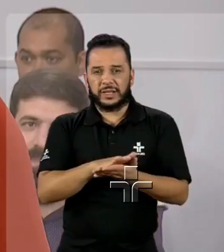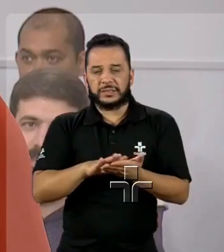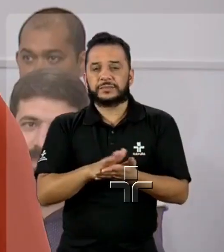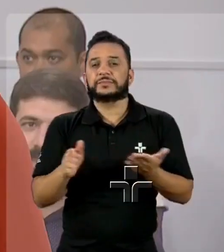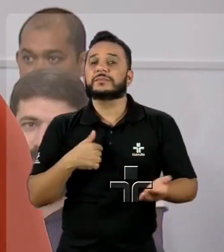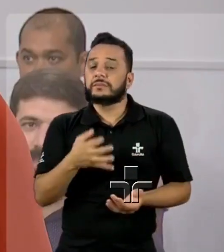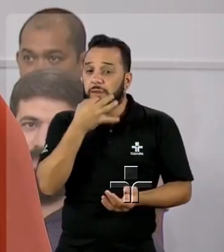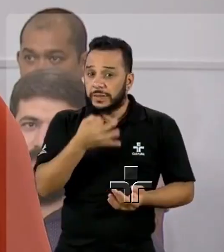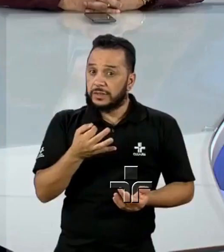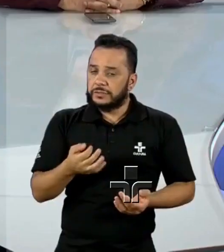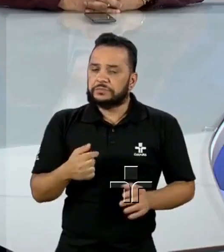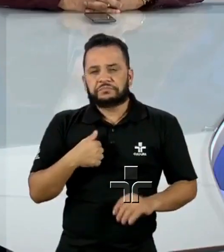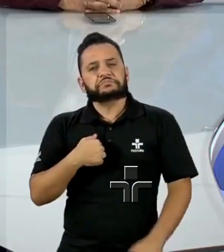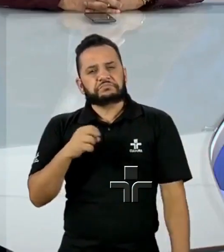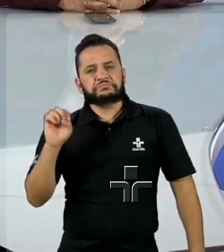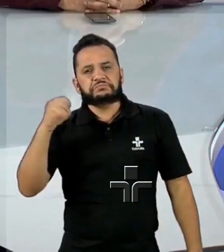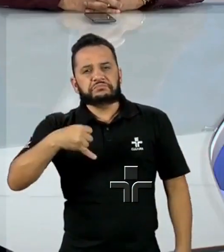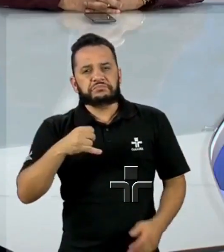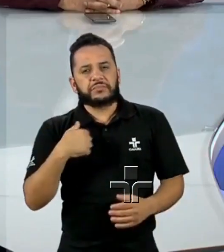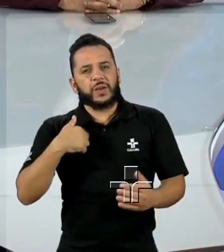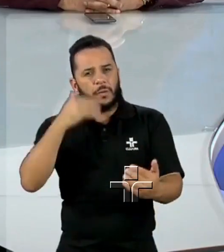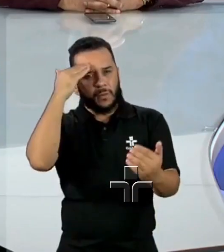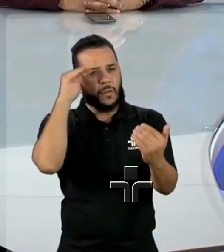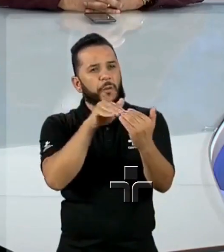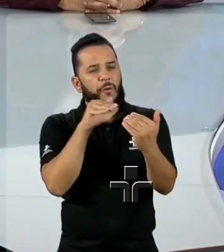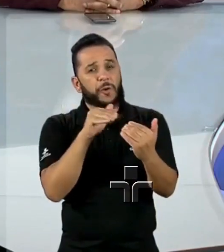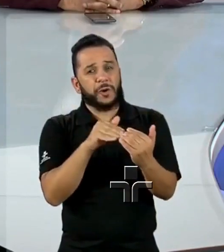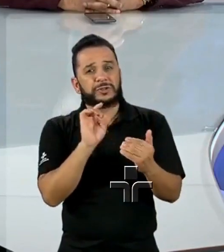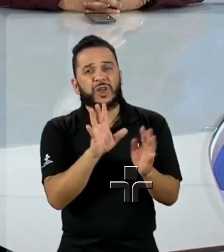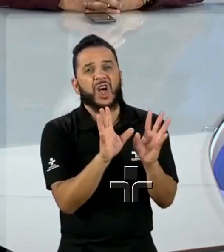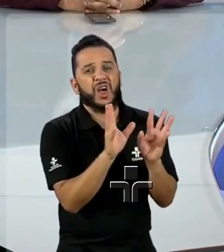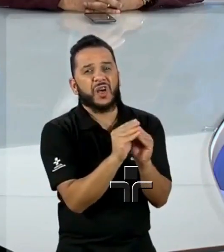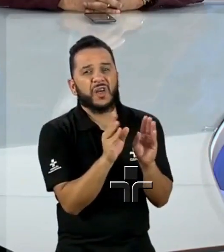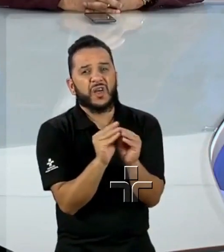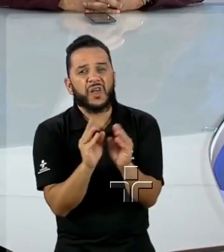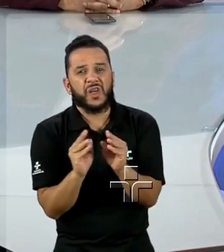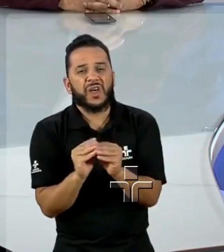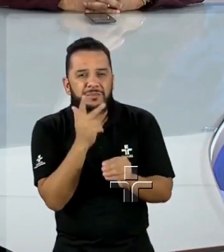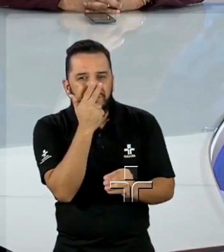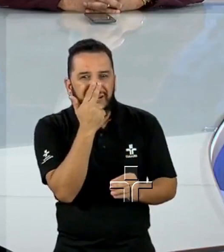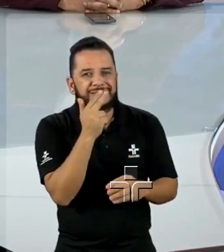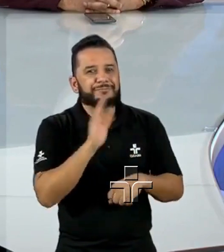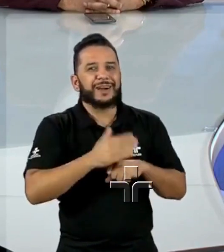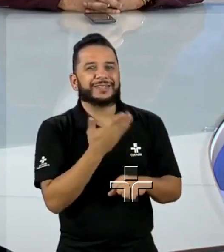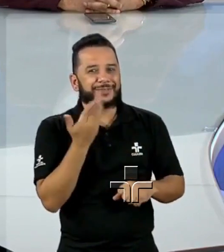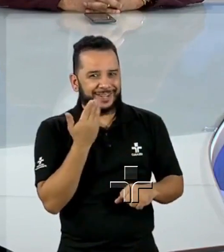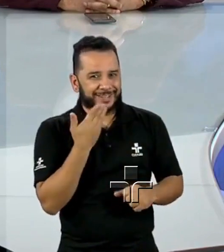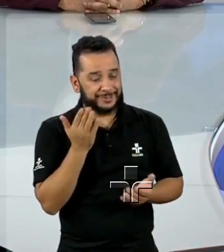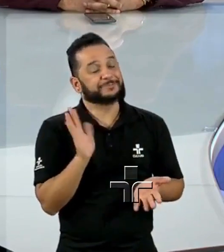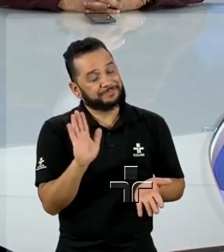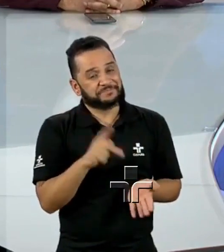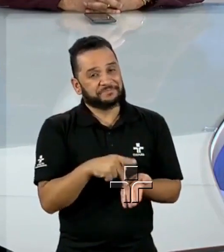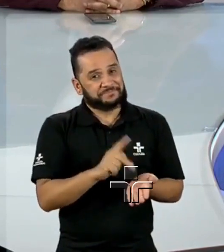colocação? Sim, eu vejo, fica muito mais facilitado. E existe o fato também que nesse espaço